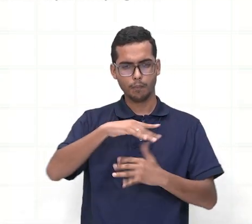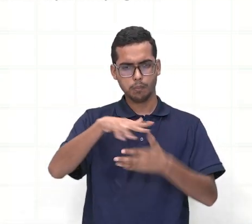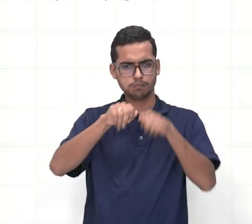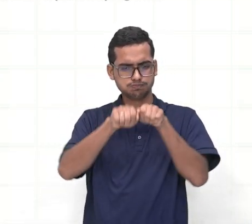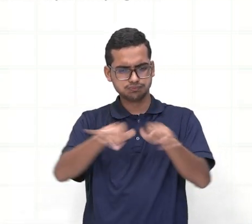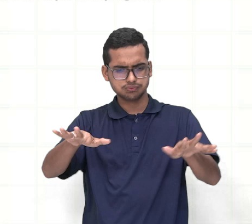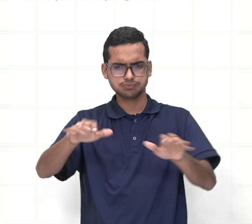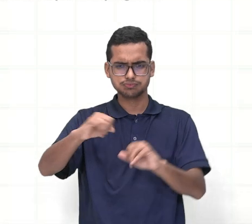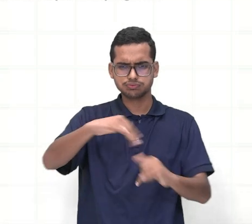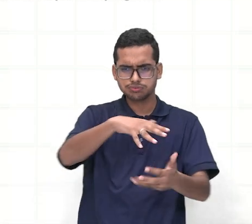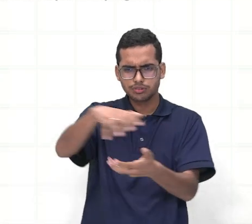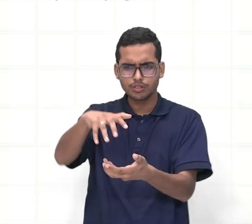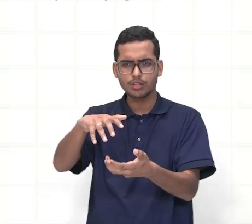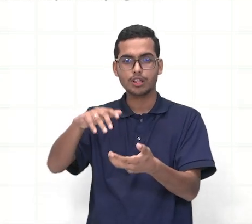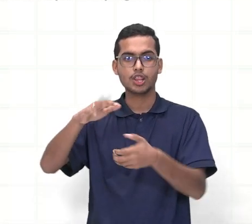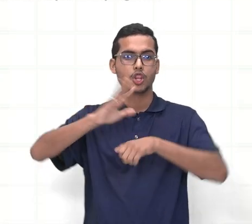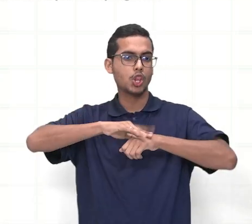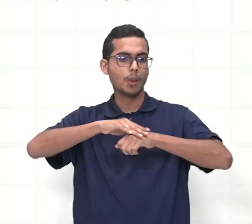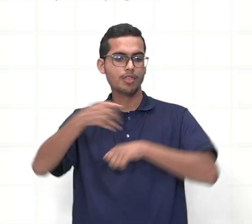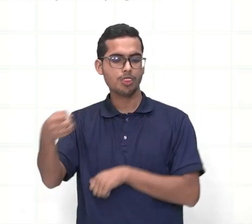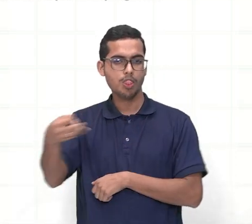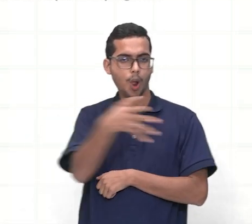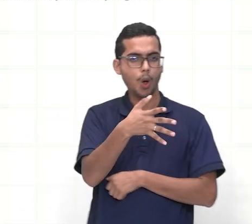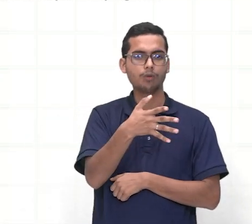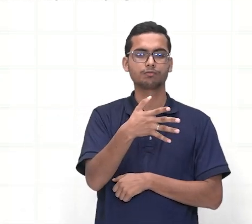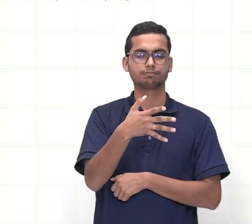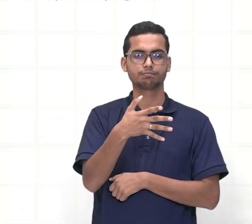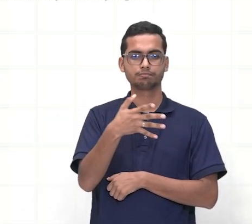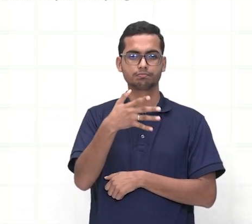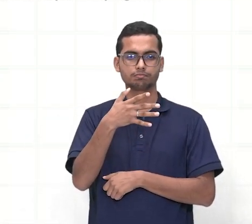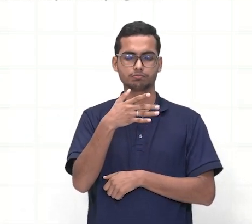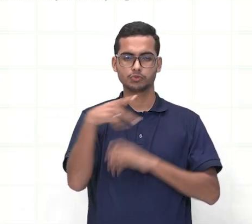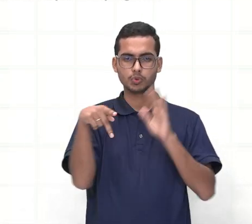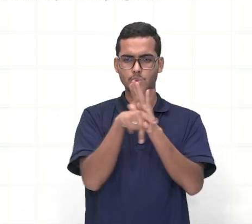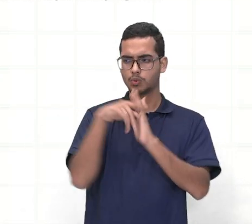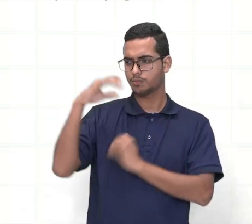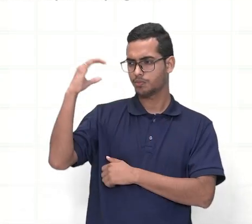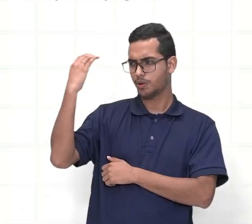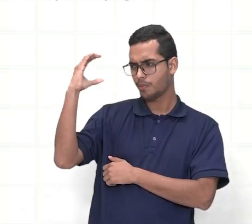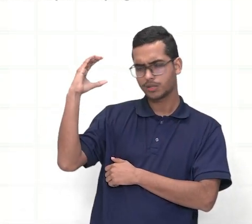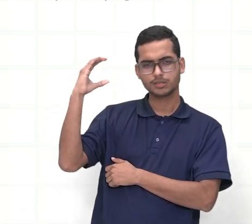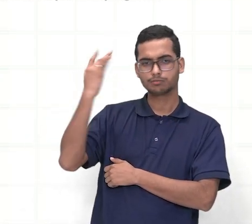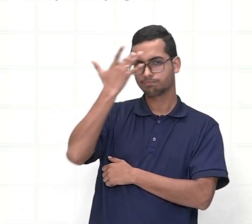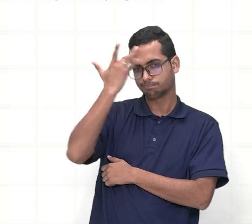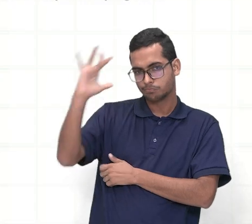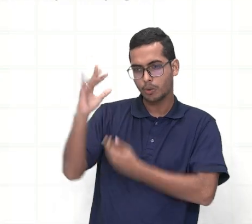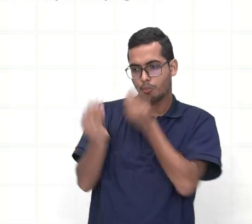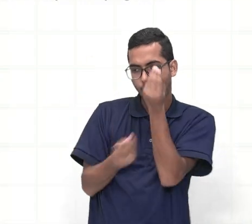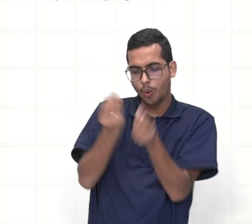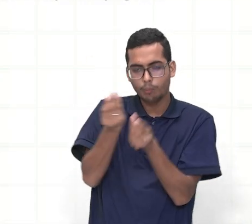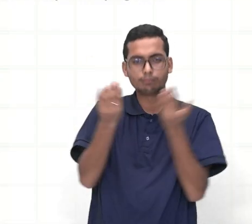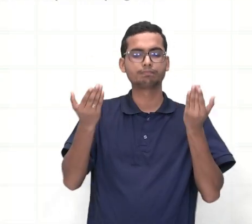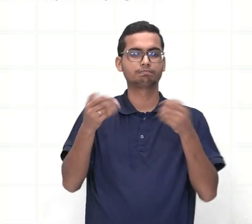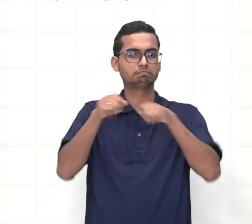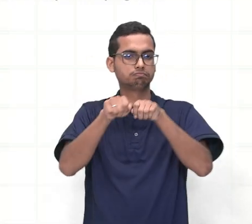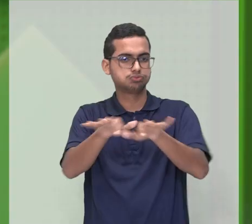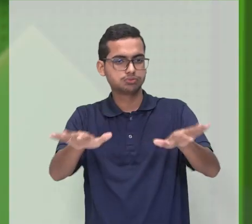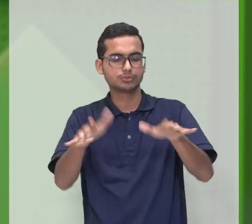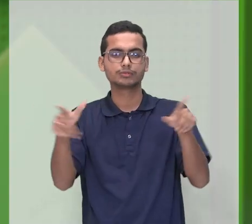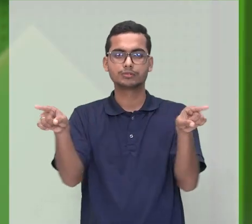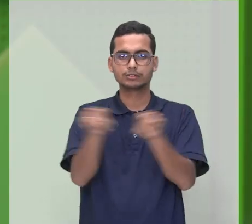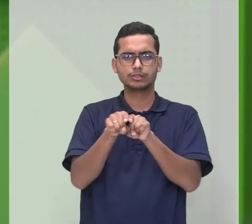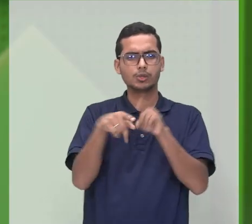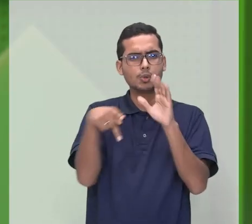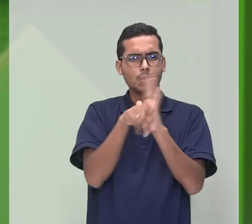não se tem conhecimento, a comunidade científica, médica, se debruça para